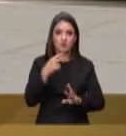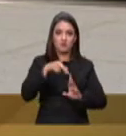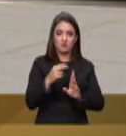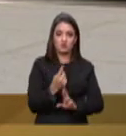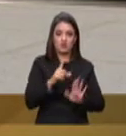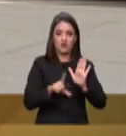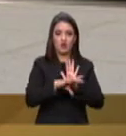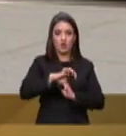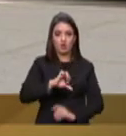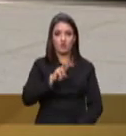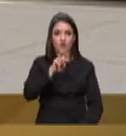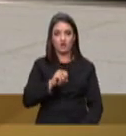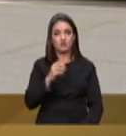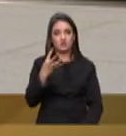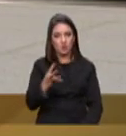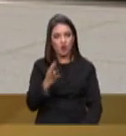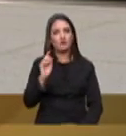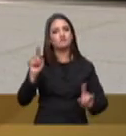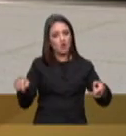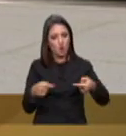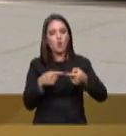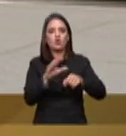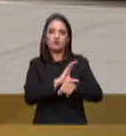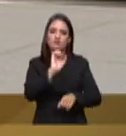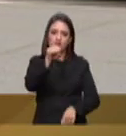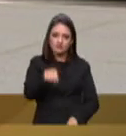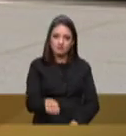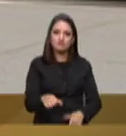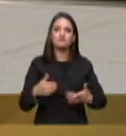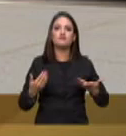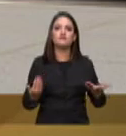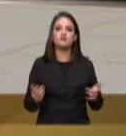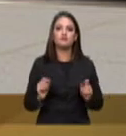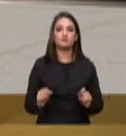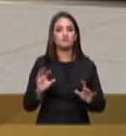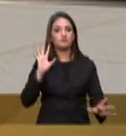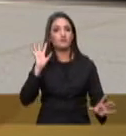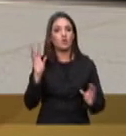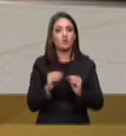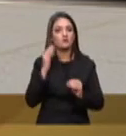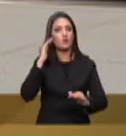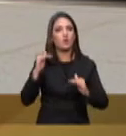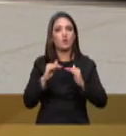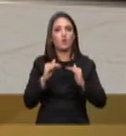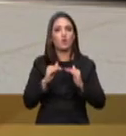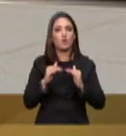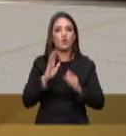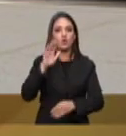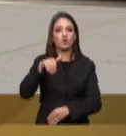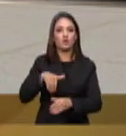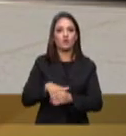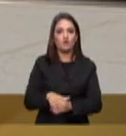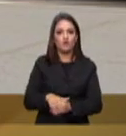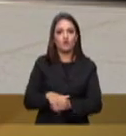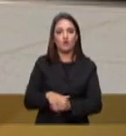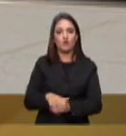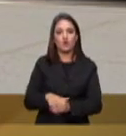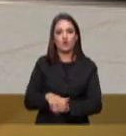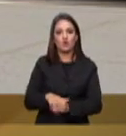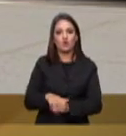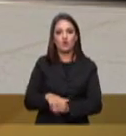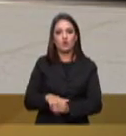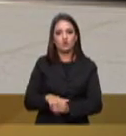Lei 9.504/97, razão pela qual, na conclusão, acompanho a divergência inicialmente